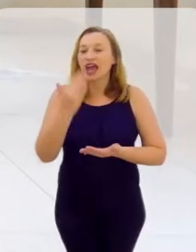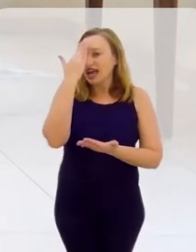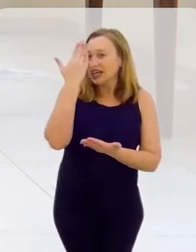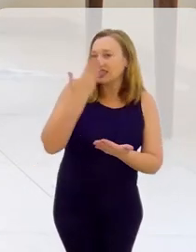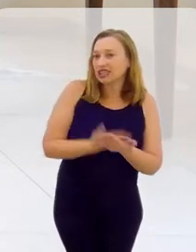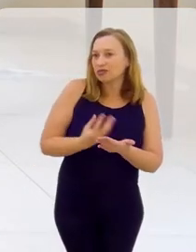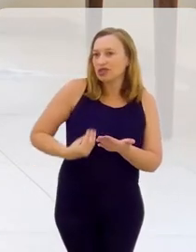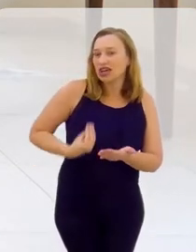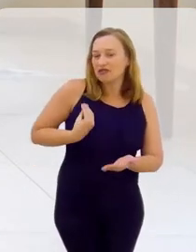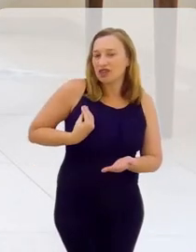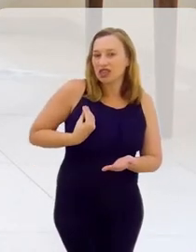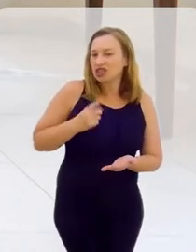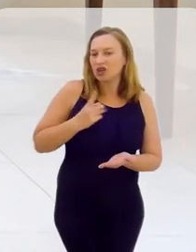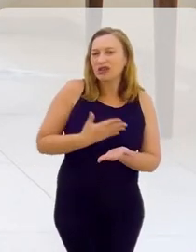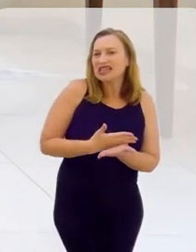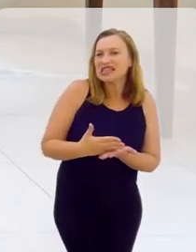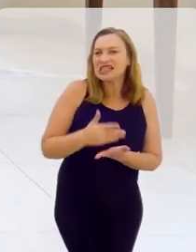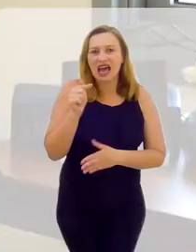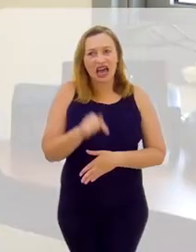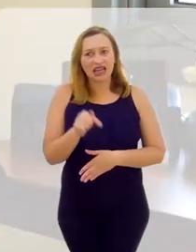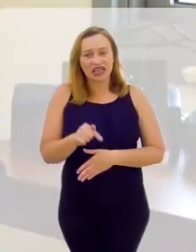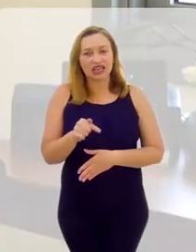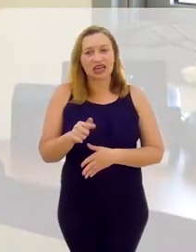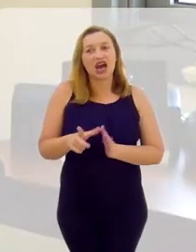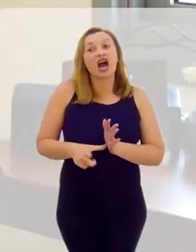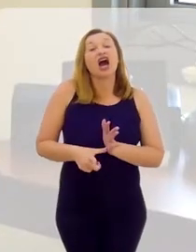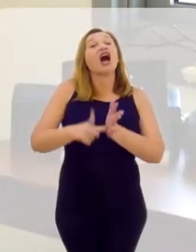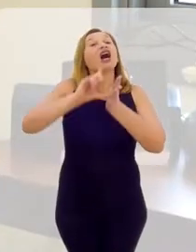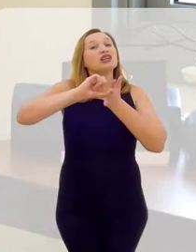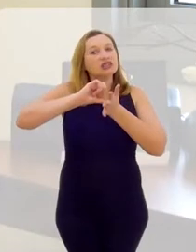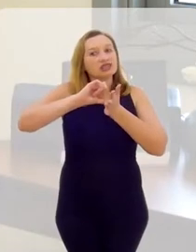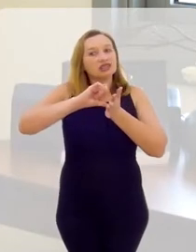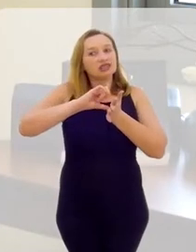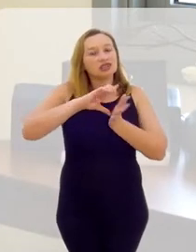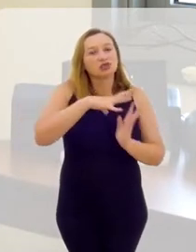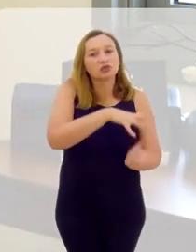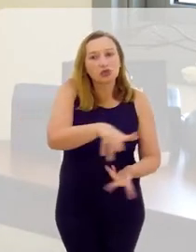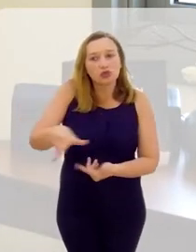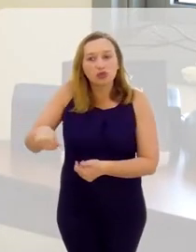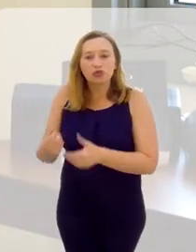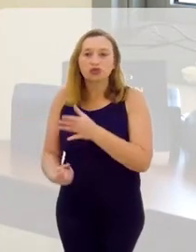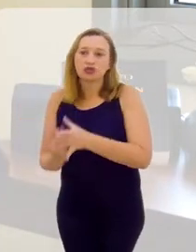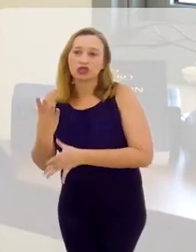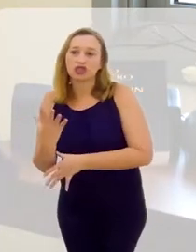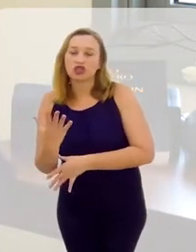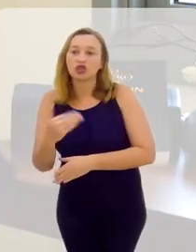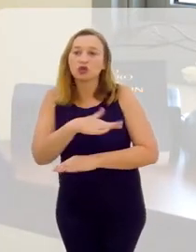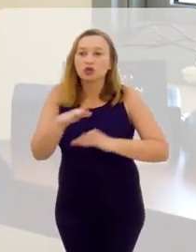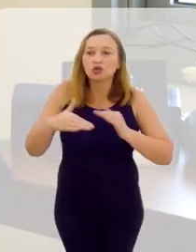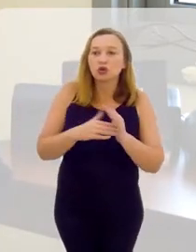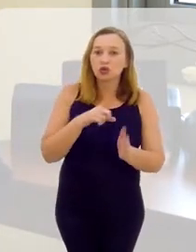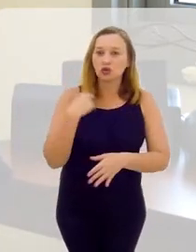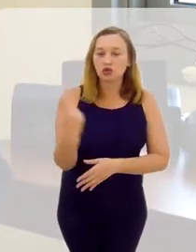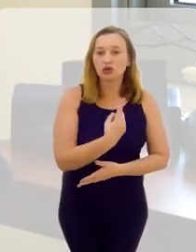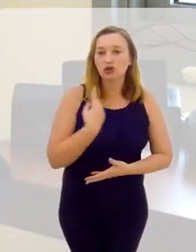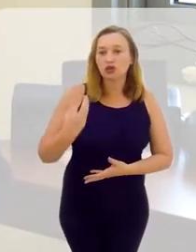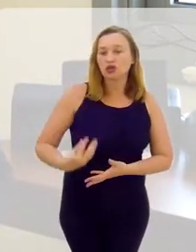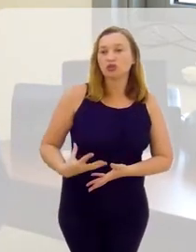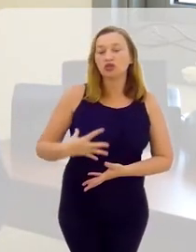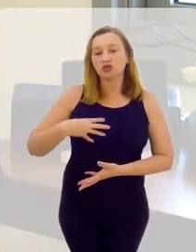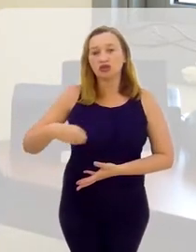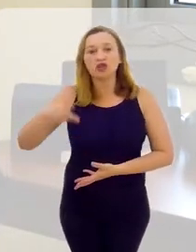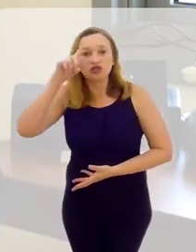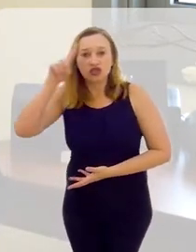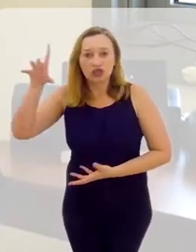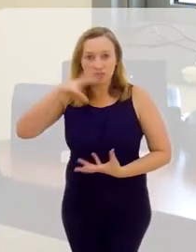Cremos que a vida ela não começou aqui. Ela começou bem antes dessa terra existir. Todos nós somos filhos espirituais